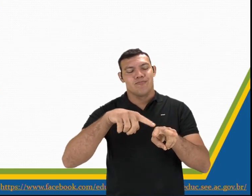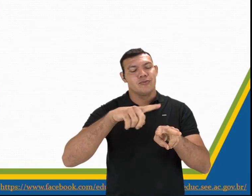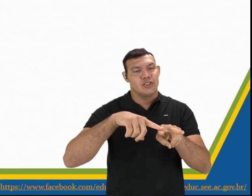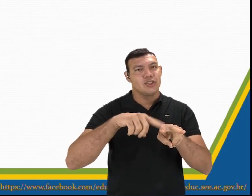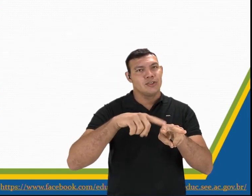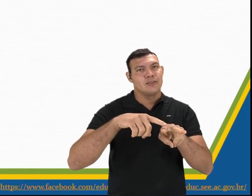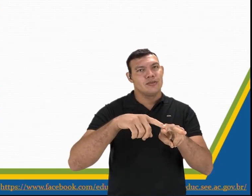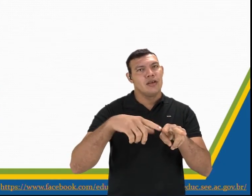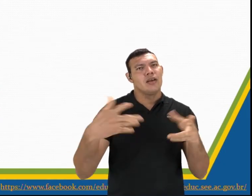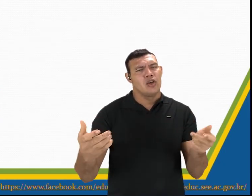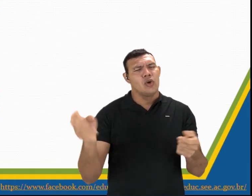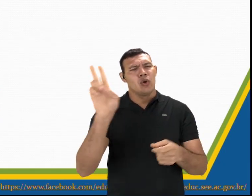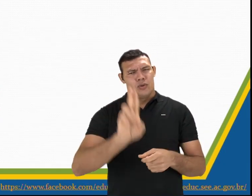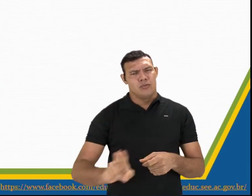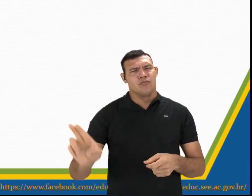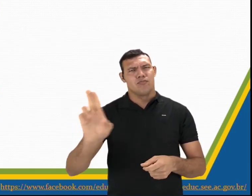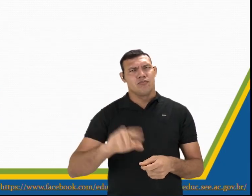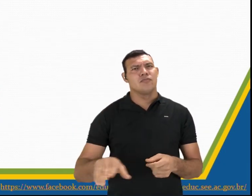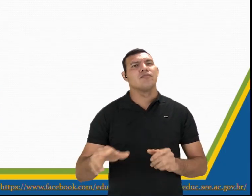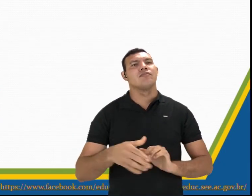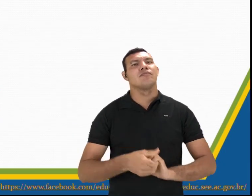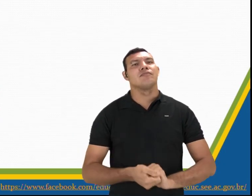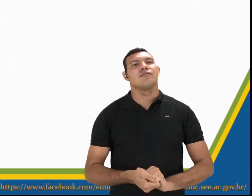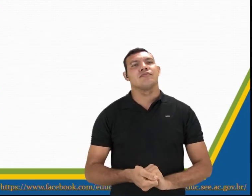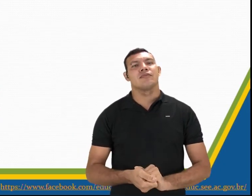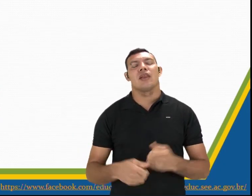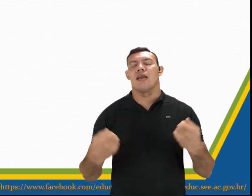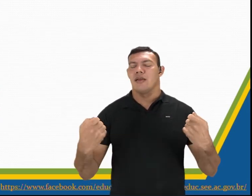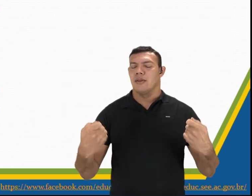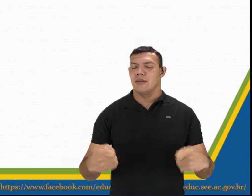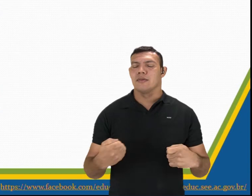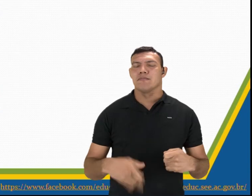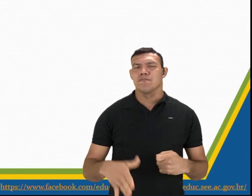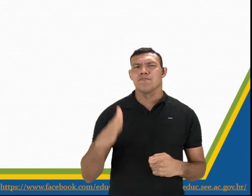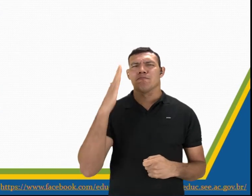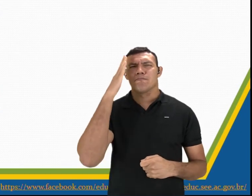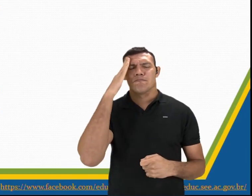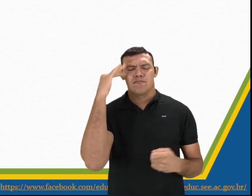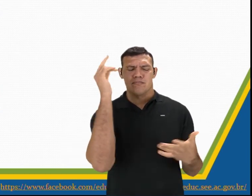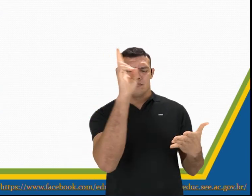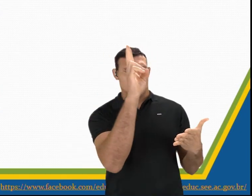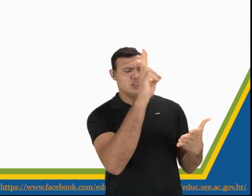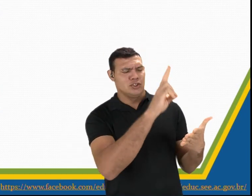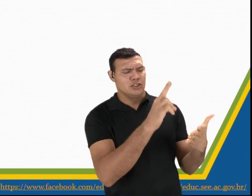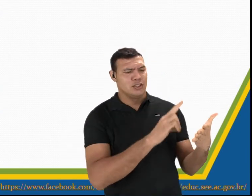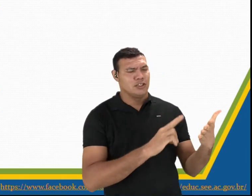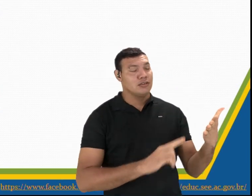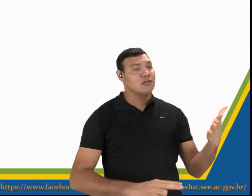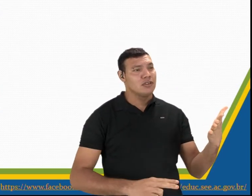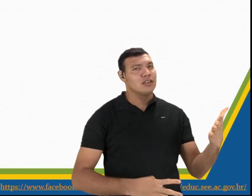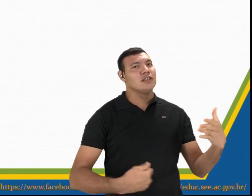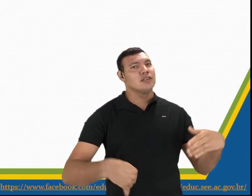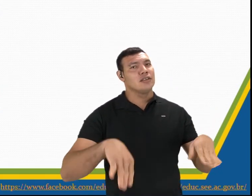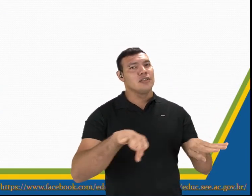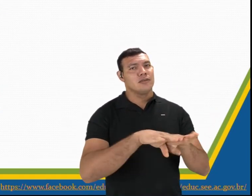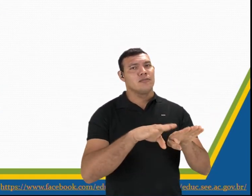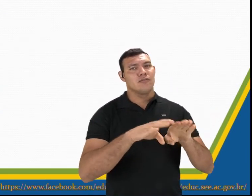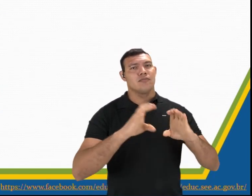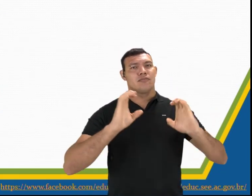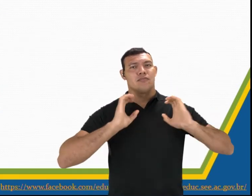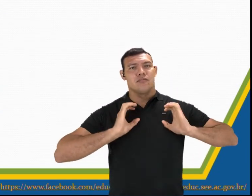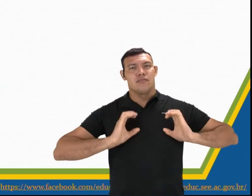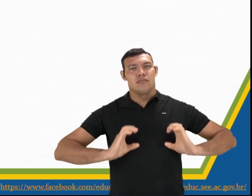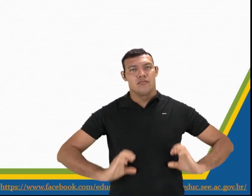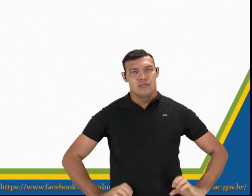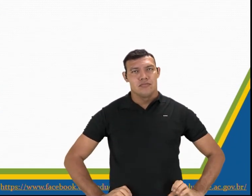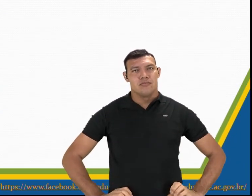muito utilizada, tá? E que nós devemos saber, enquanto leitores, enquanto cidadãos,